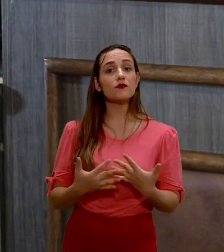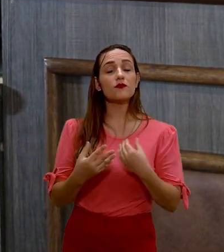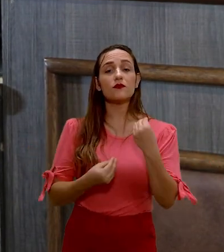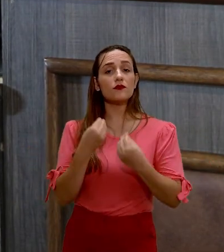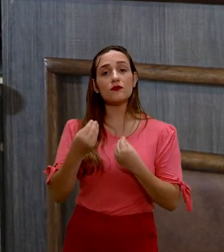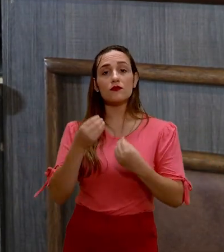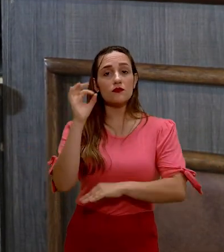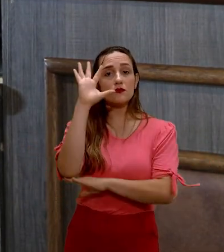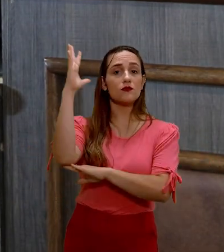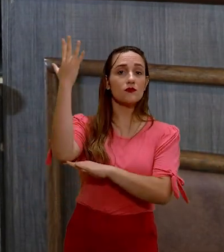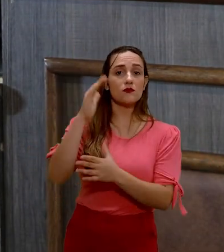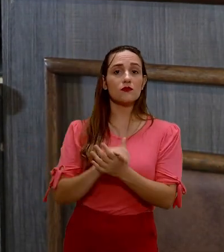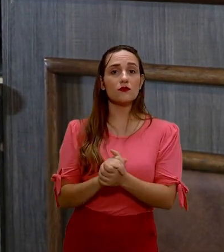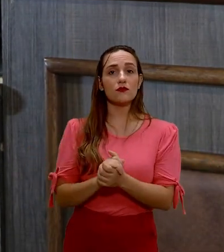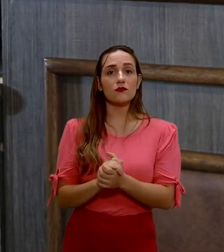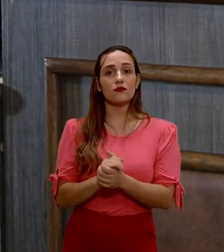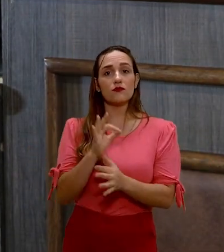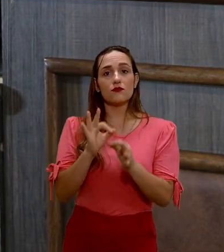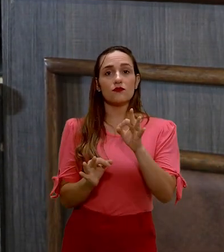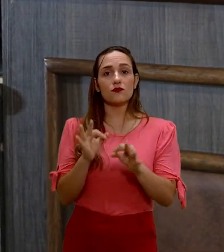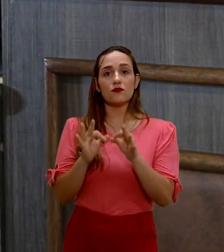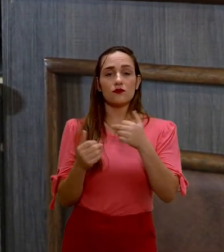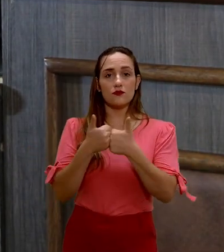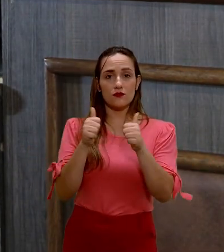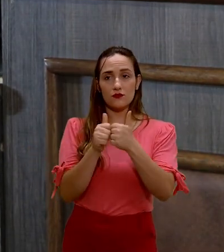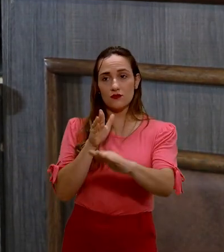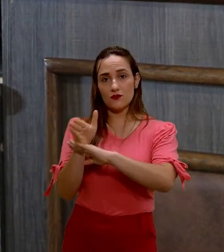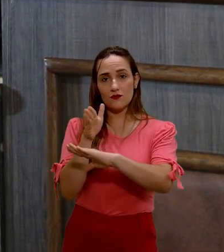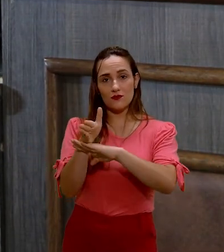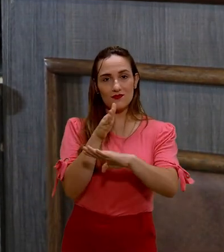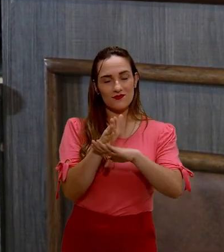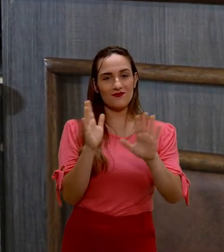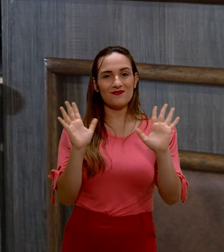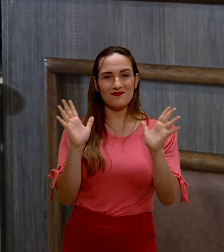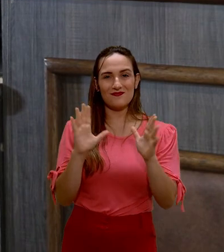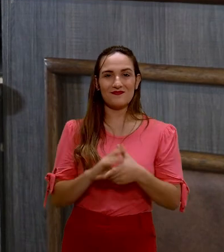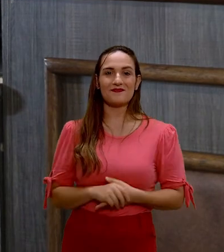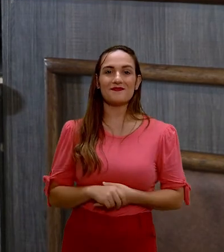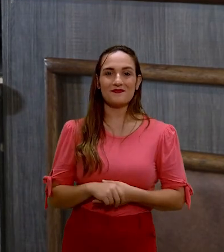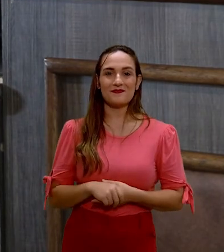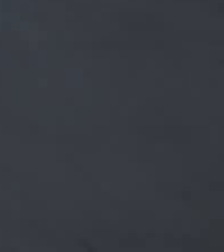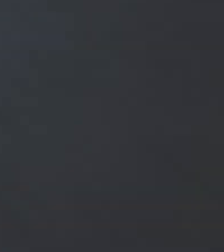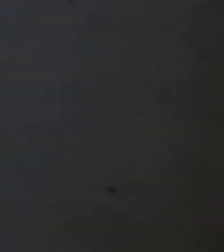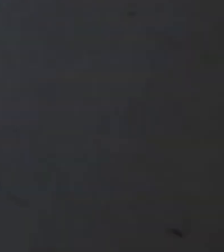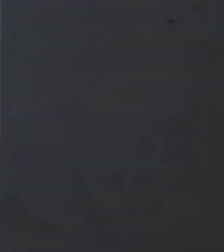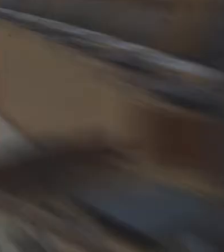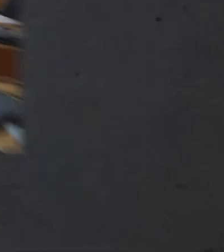edição, você vai conhecer como funciona a Justiça Itinerante. Até lá!